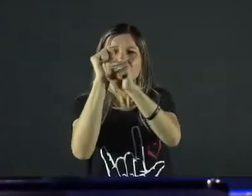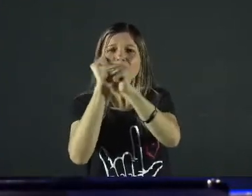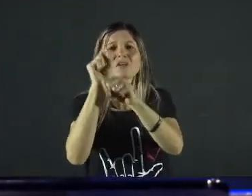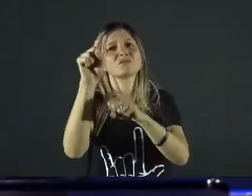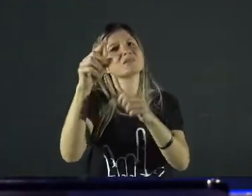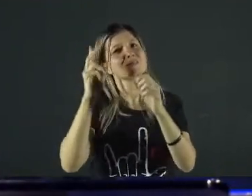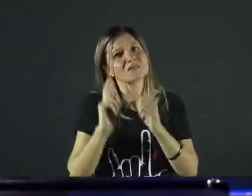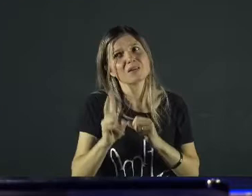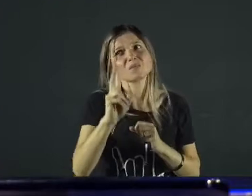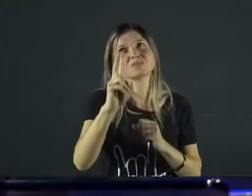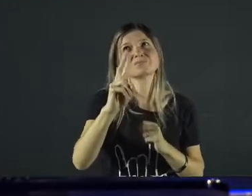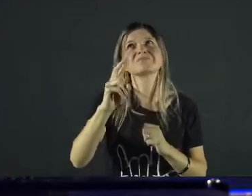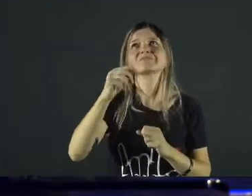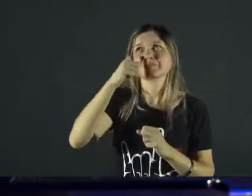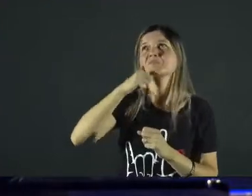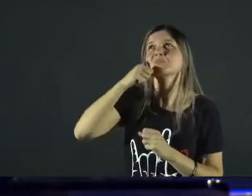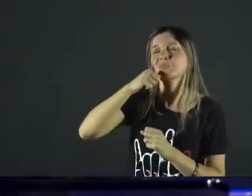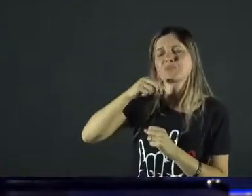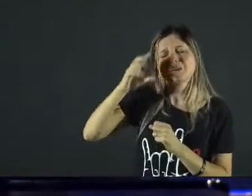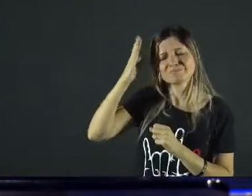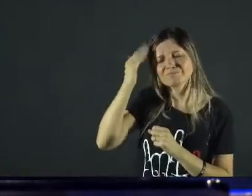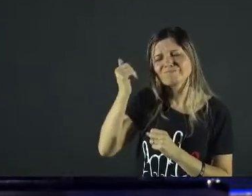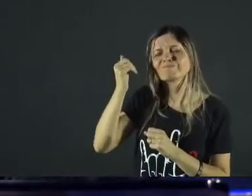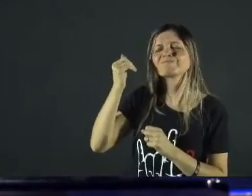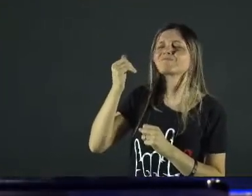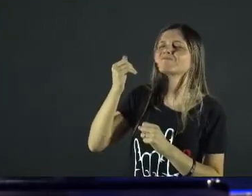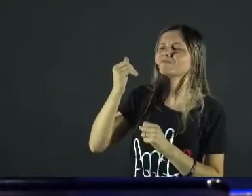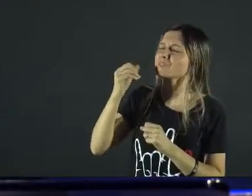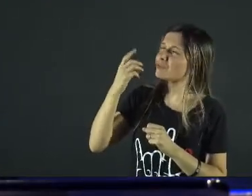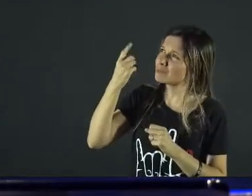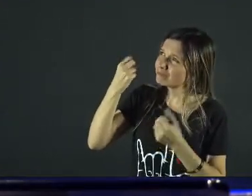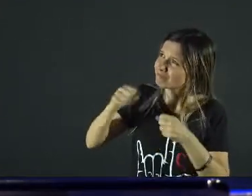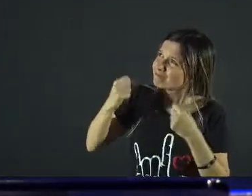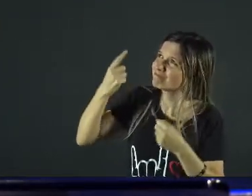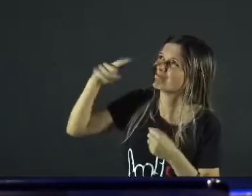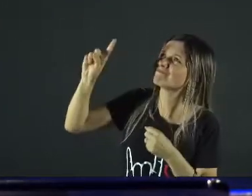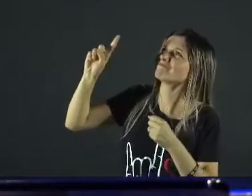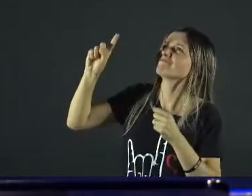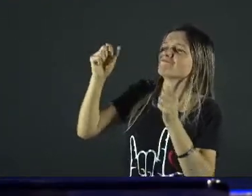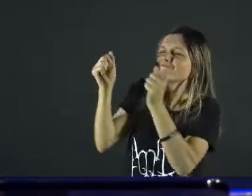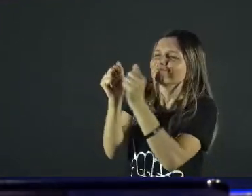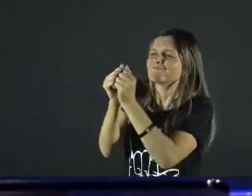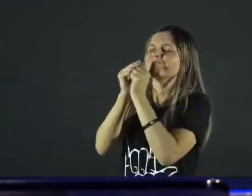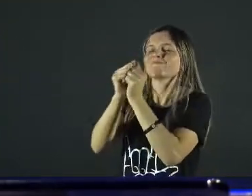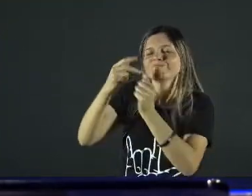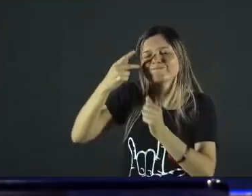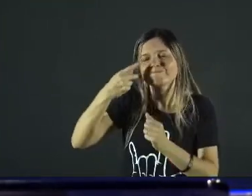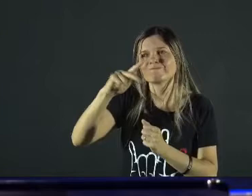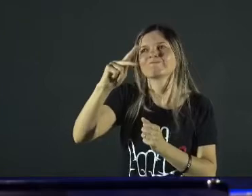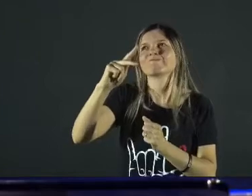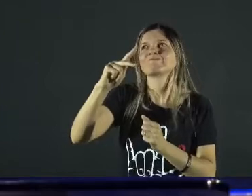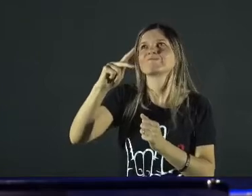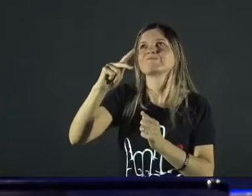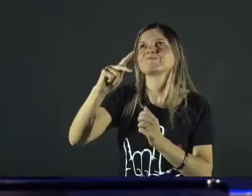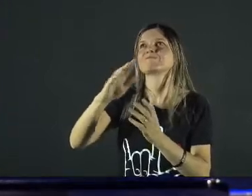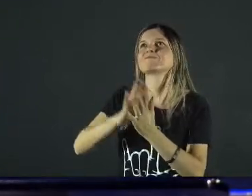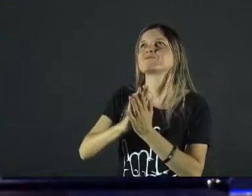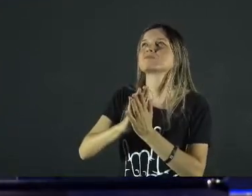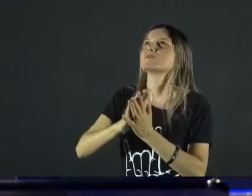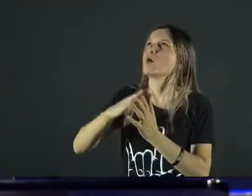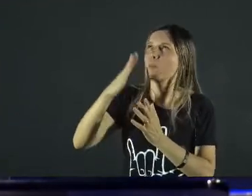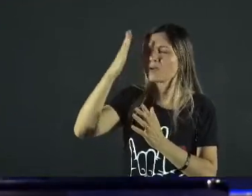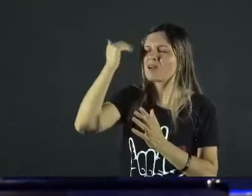E essa mulher sabia que ela devia ir atrás do profeta, porque o profeta que tinha orado a Deus, e Deus tinha dado aquela